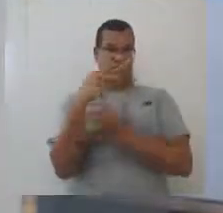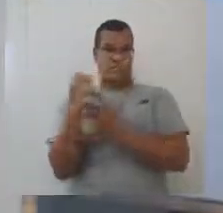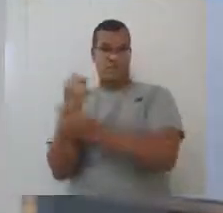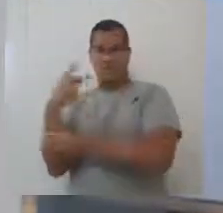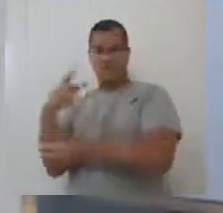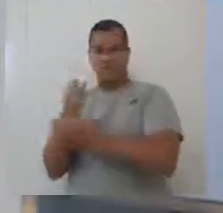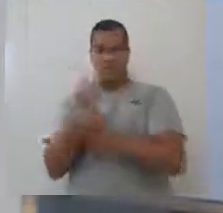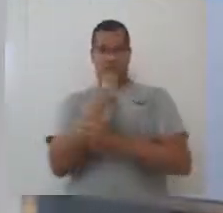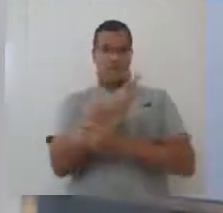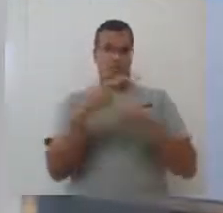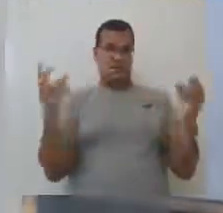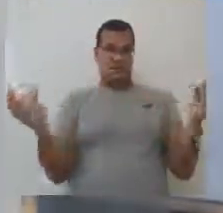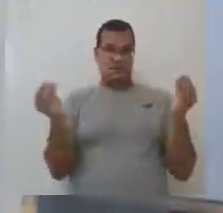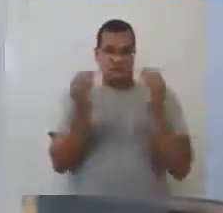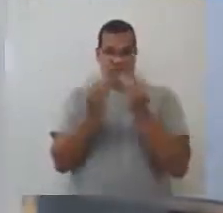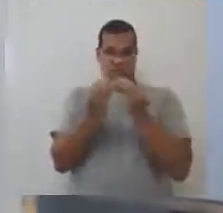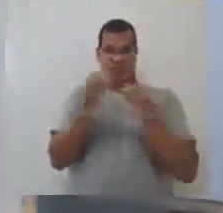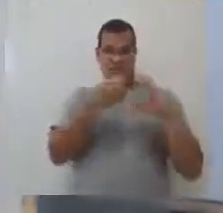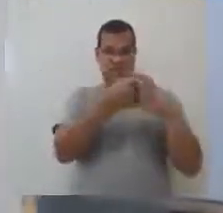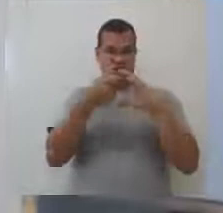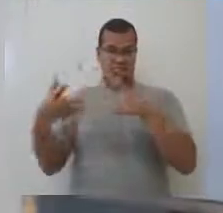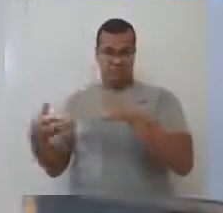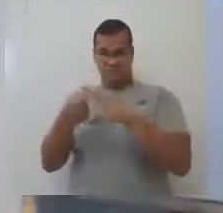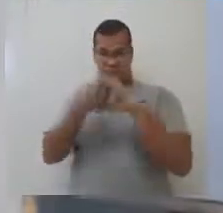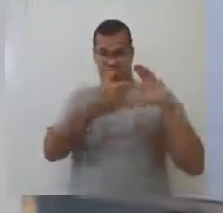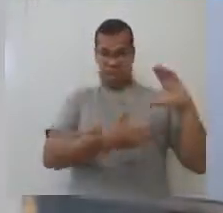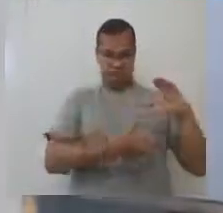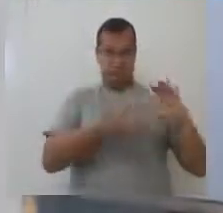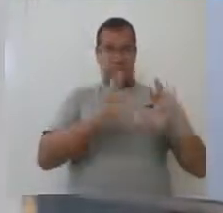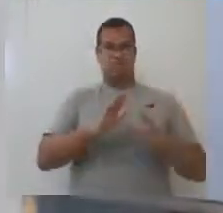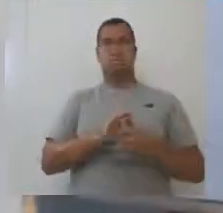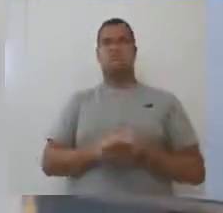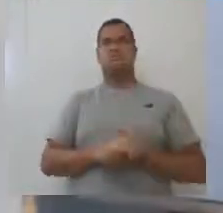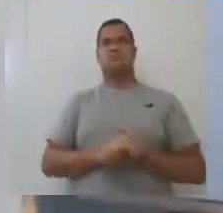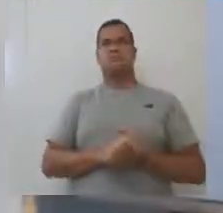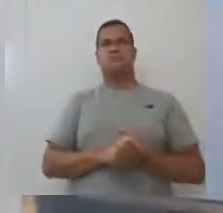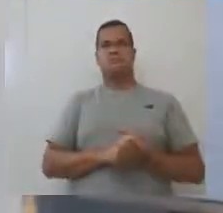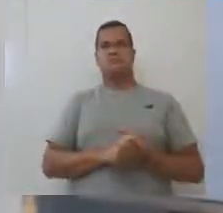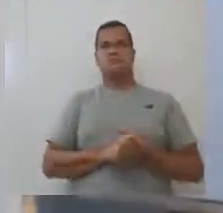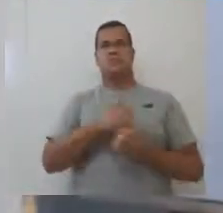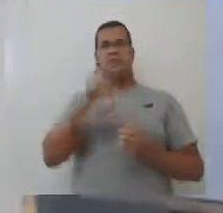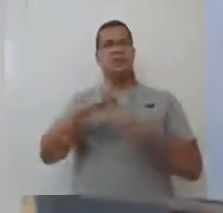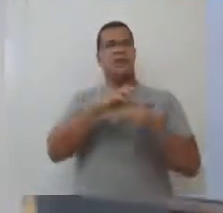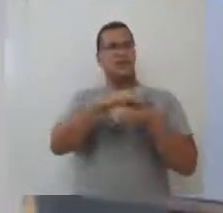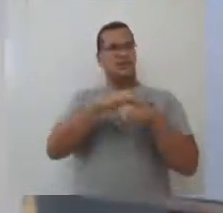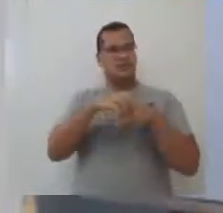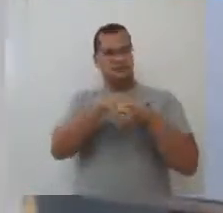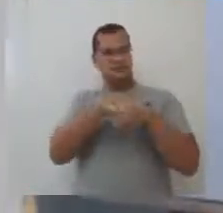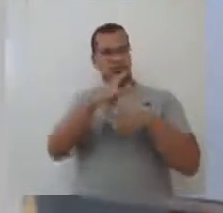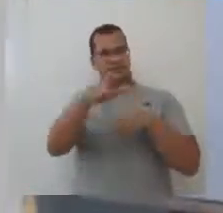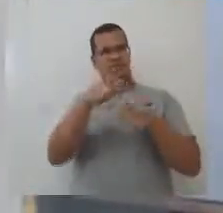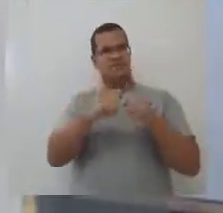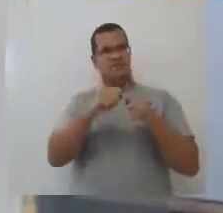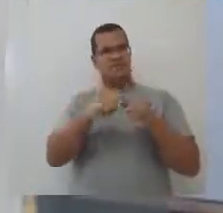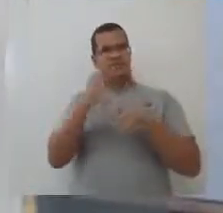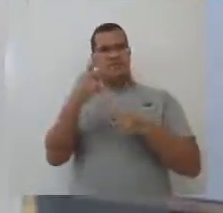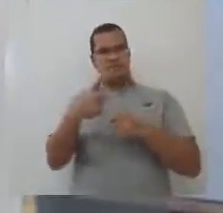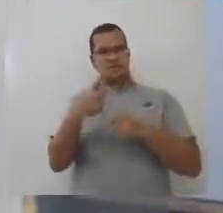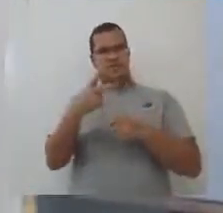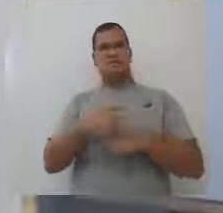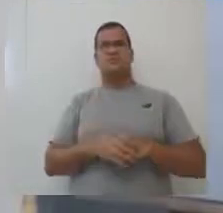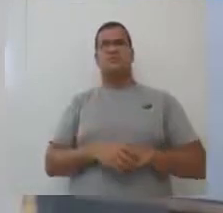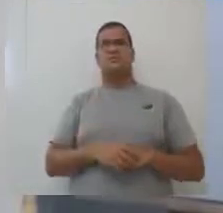tanto para uma característica quanto para outra. Então vai ser assim, olhe, para textura, você vai ter que cruzar duas